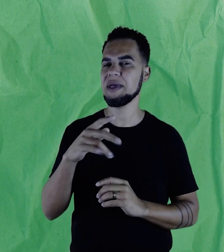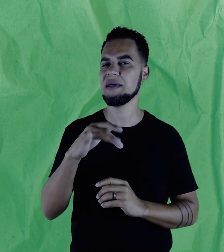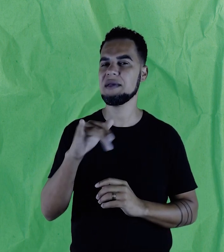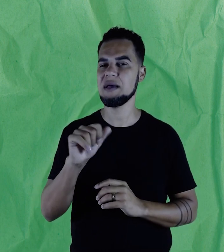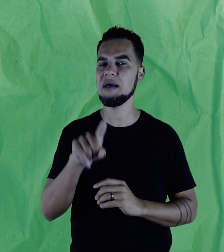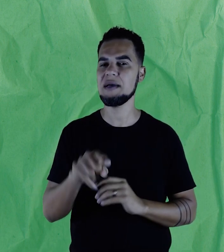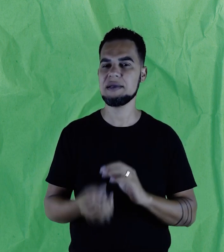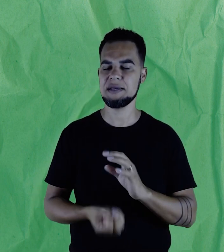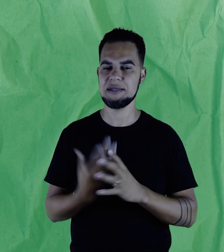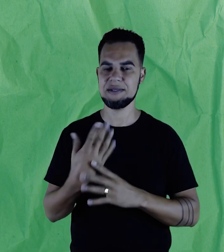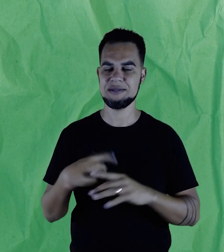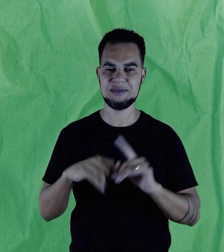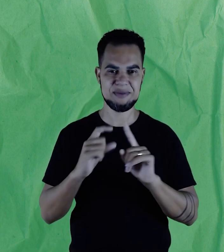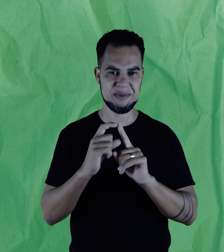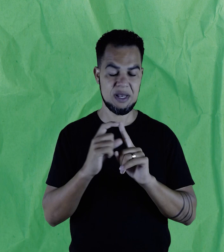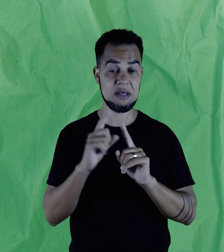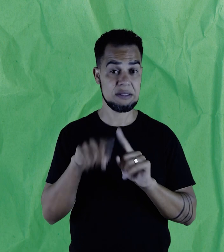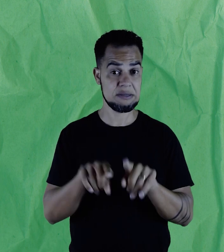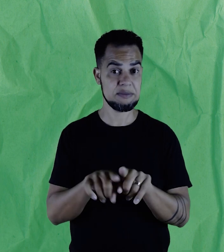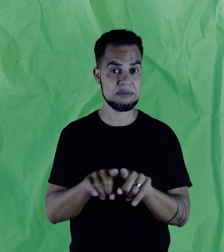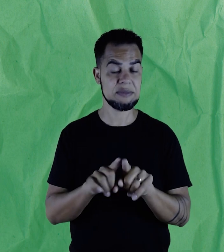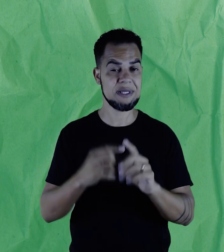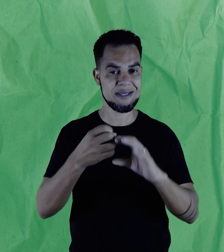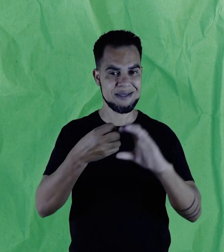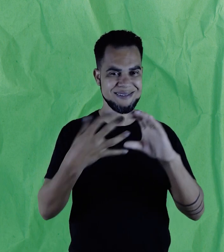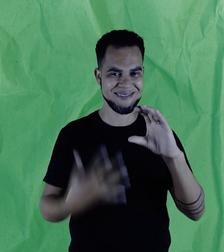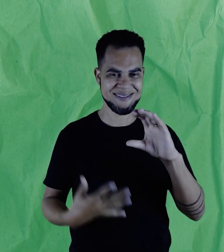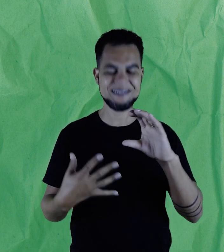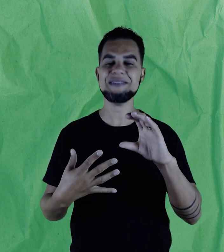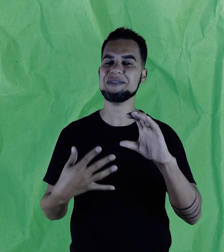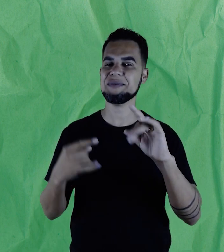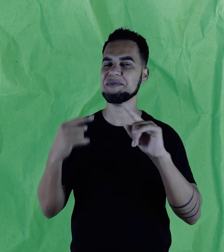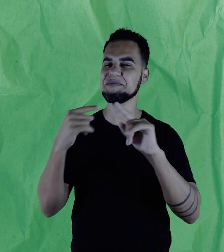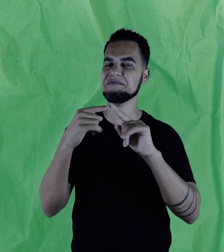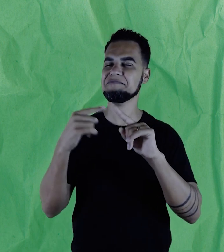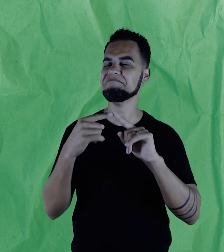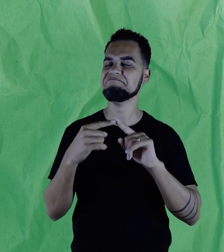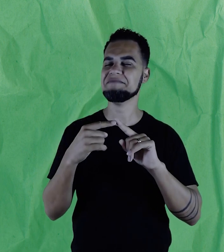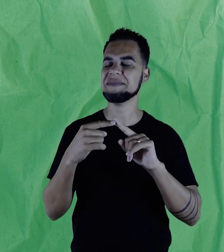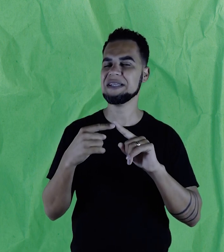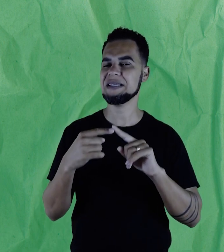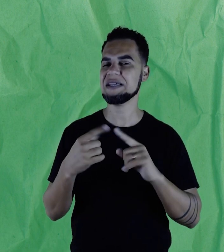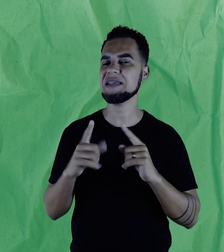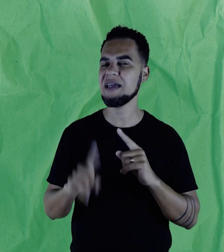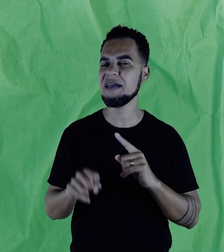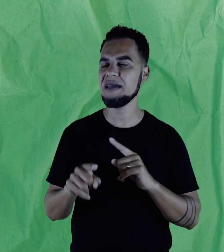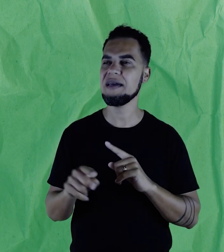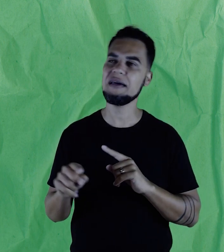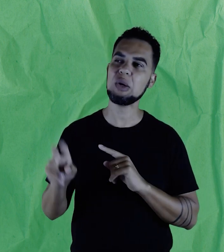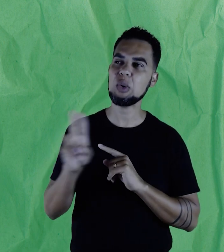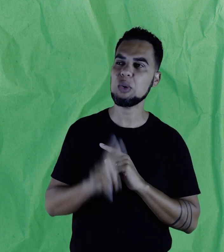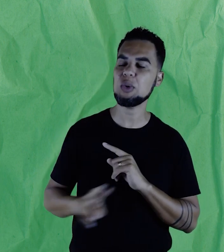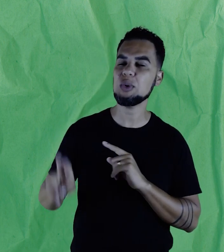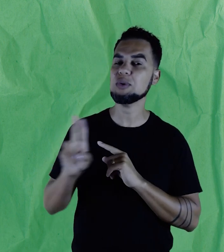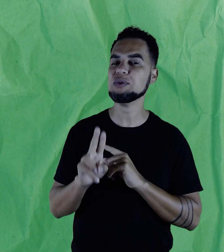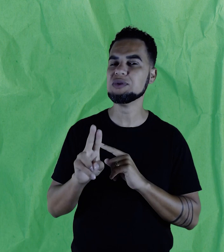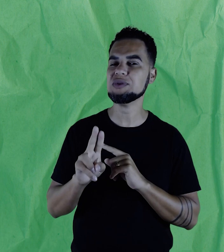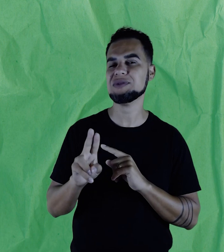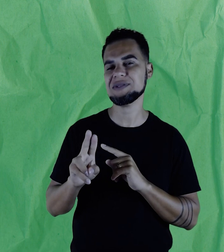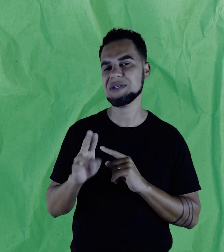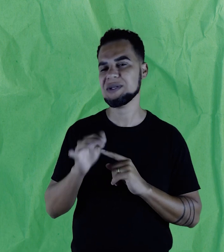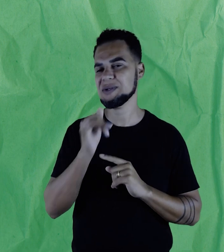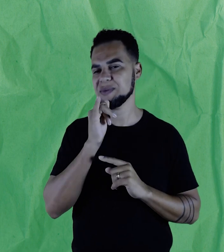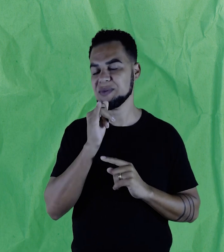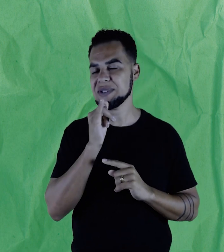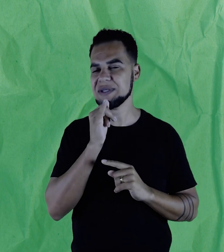que também é caracterizada como uma figura de linguagem, onde nós temos a reprodução sonora de algumas palavras. Então, o tic-tac